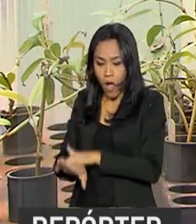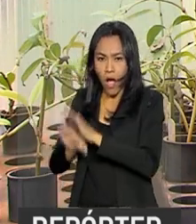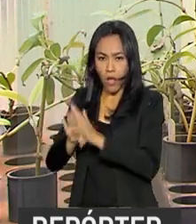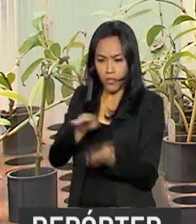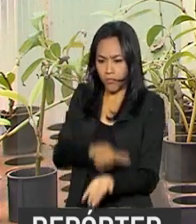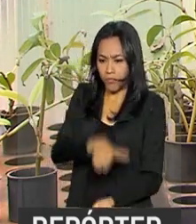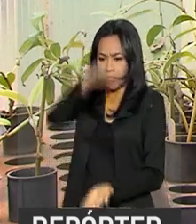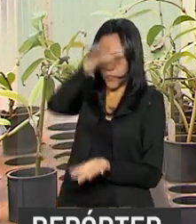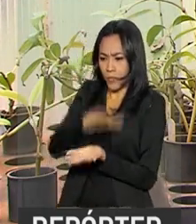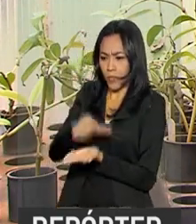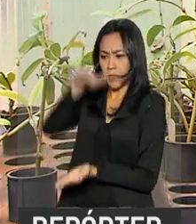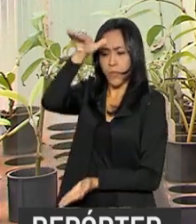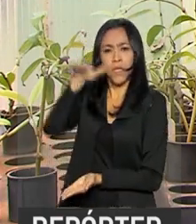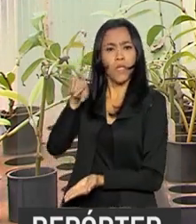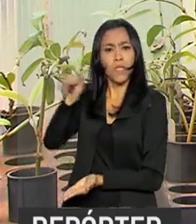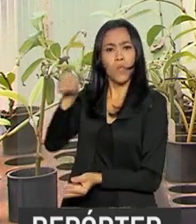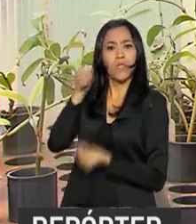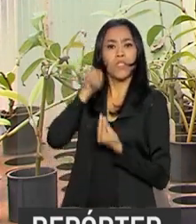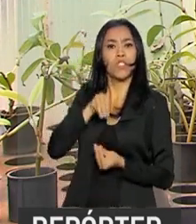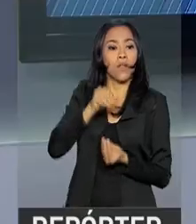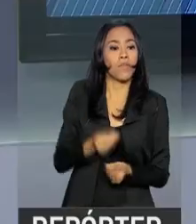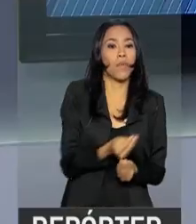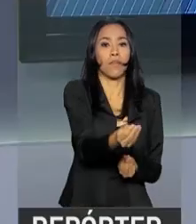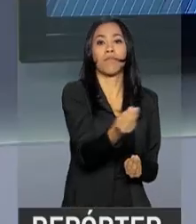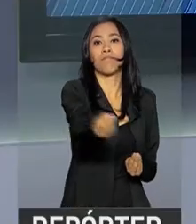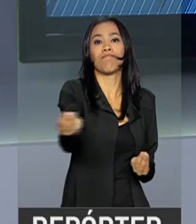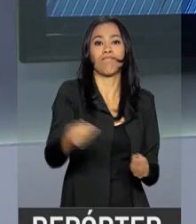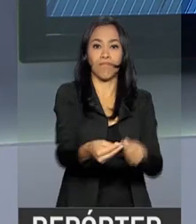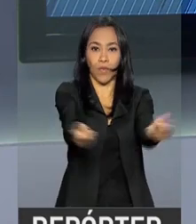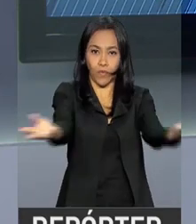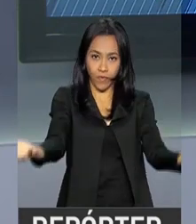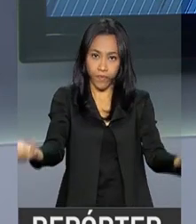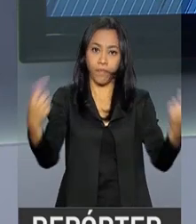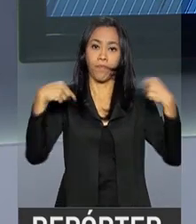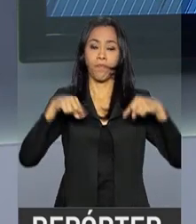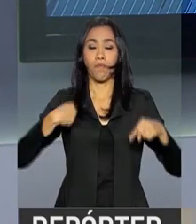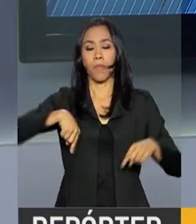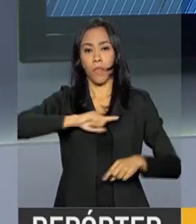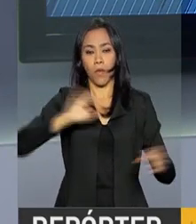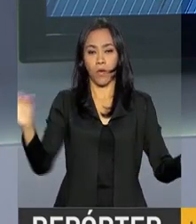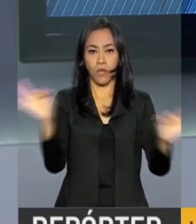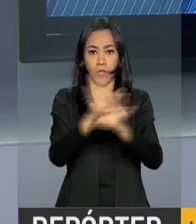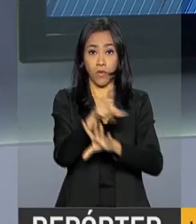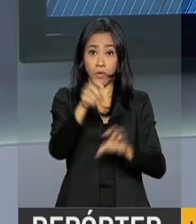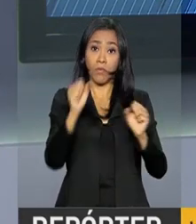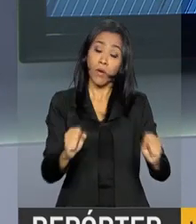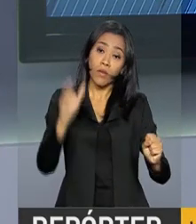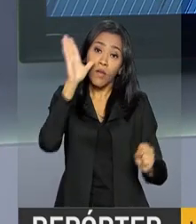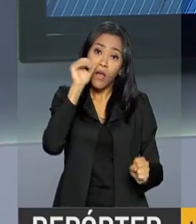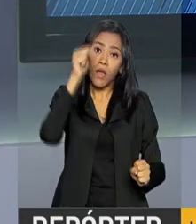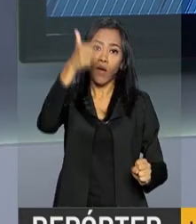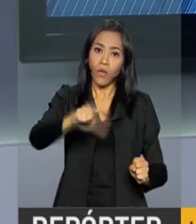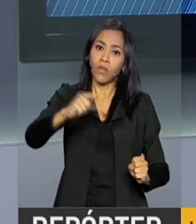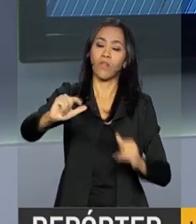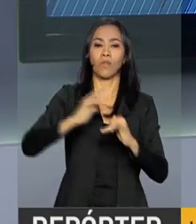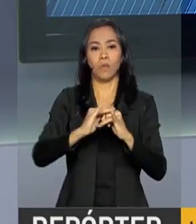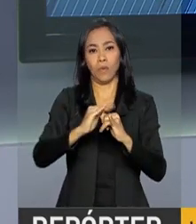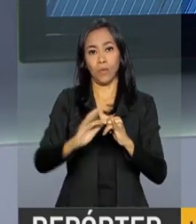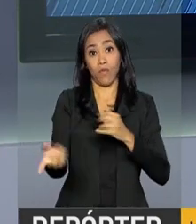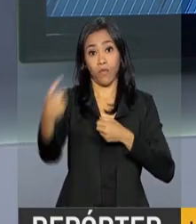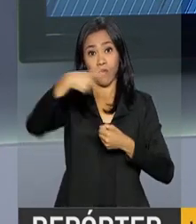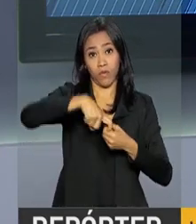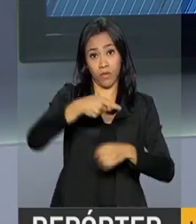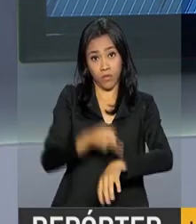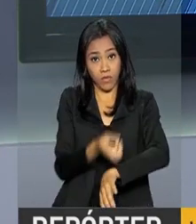banco e alguma parte poderá ser devolvida nós ficamos por aqui você pode rever as reportagens no youtube